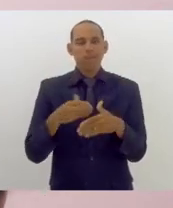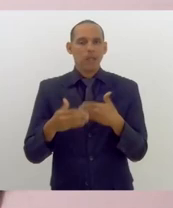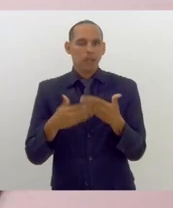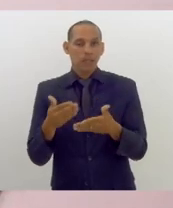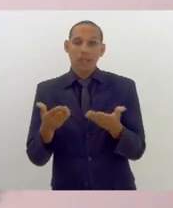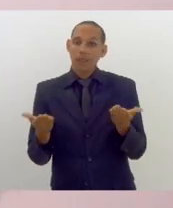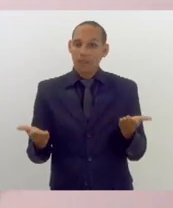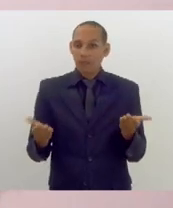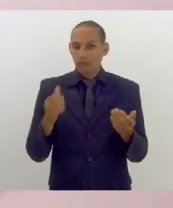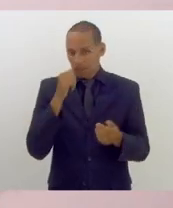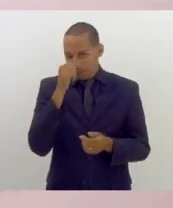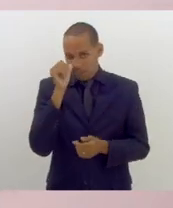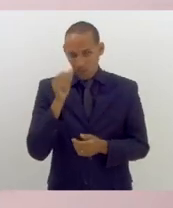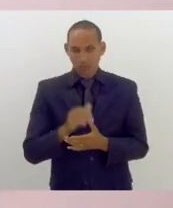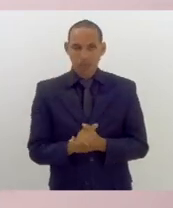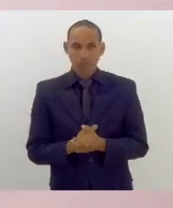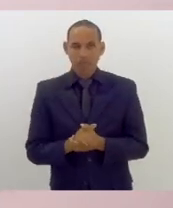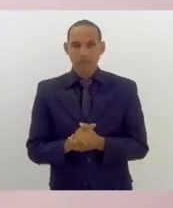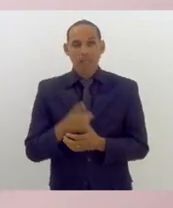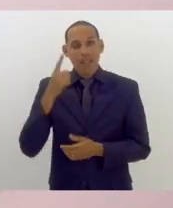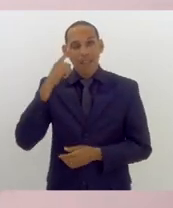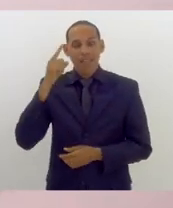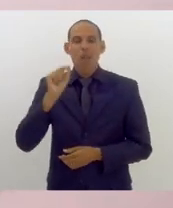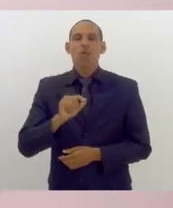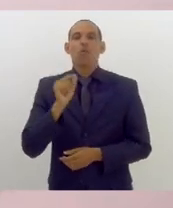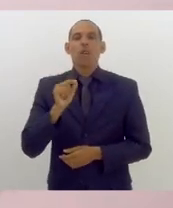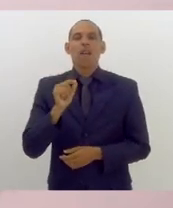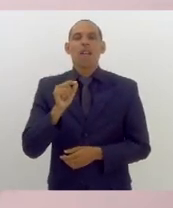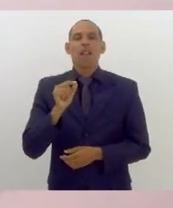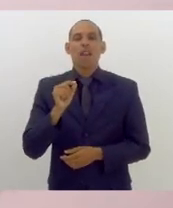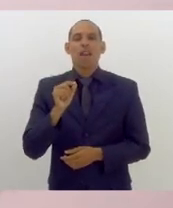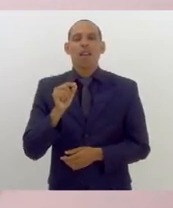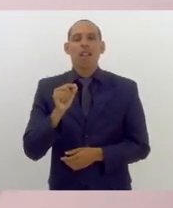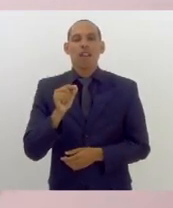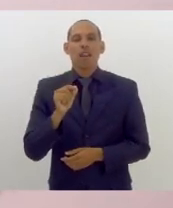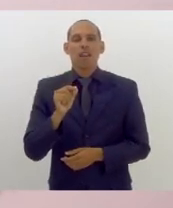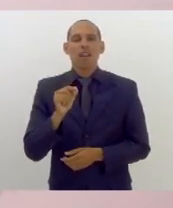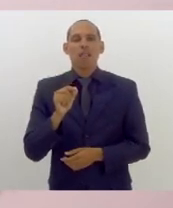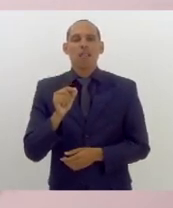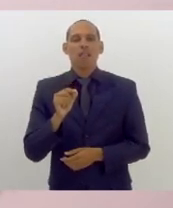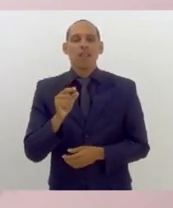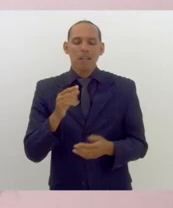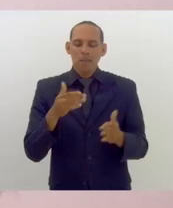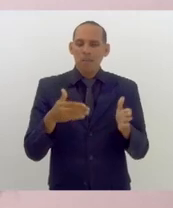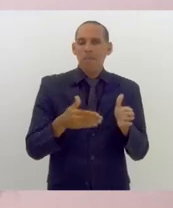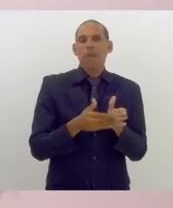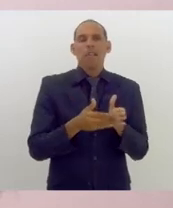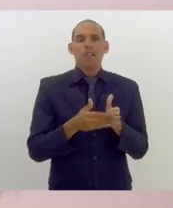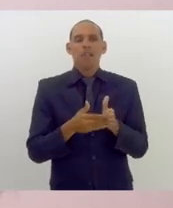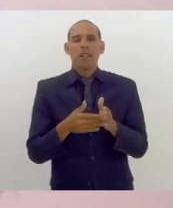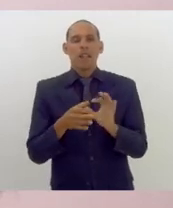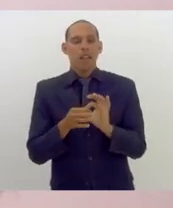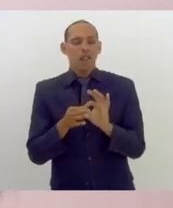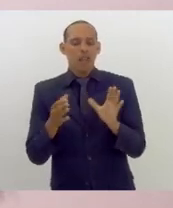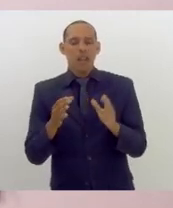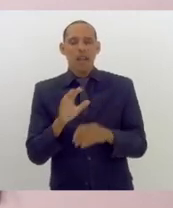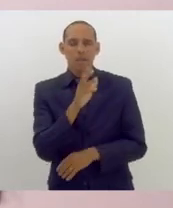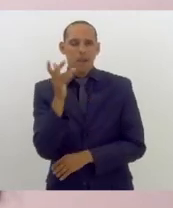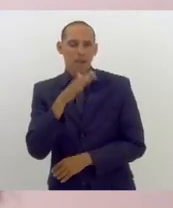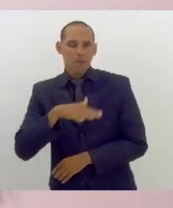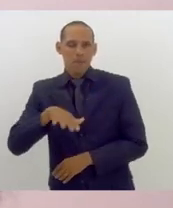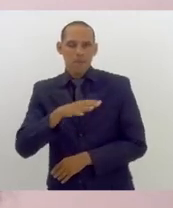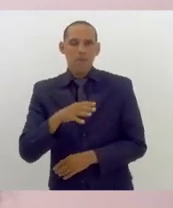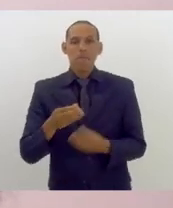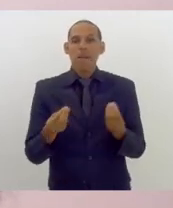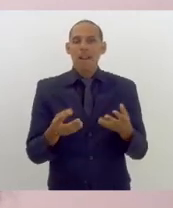a pretensão deduzida voltou-se a inibir a concessão de licença ambiental referente à instalação e funcionamento